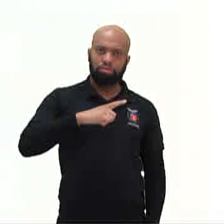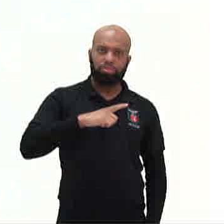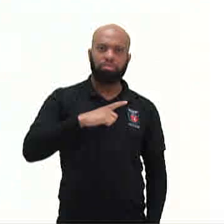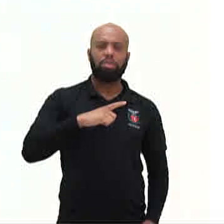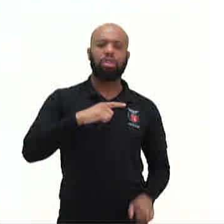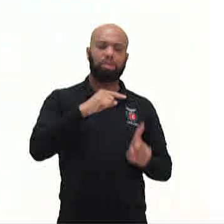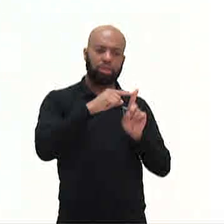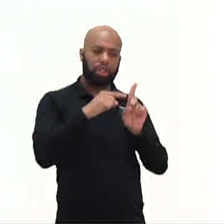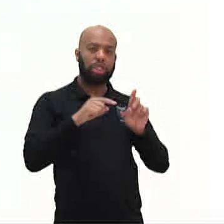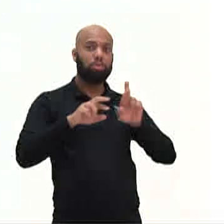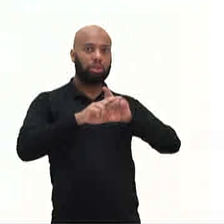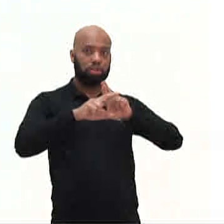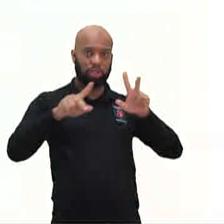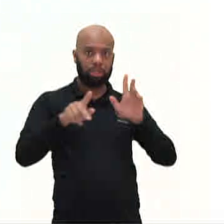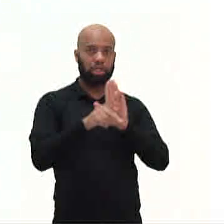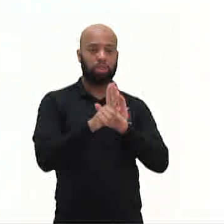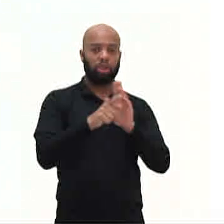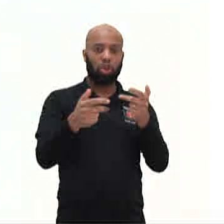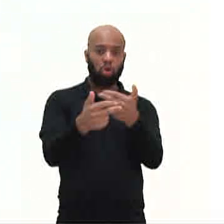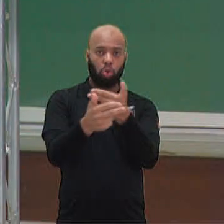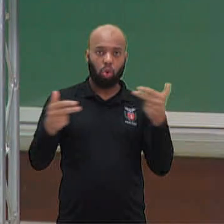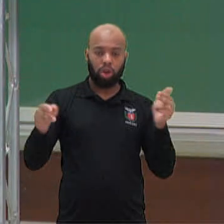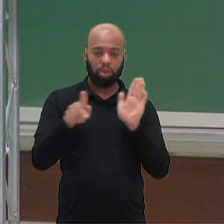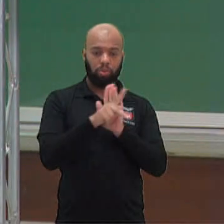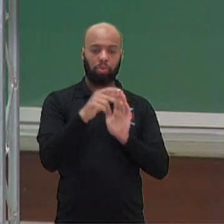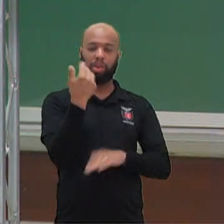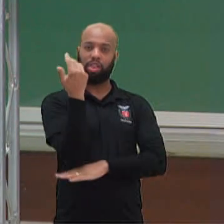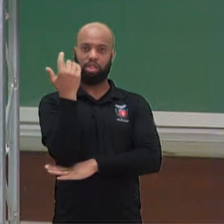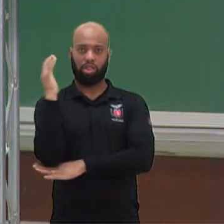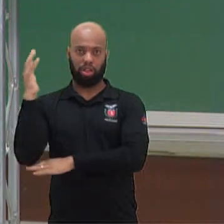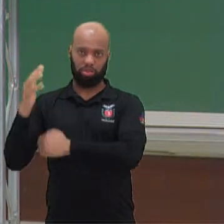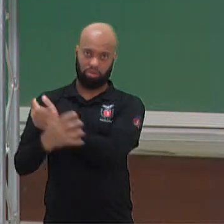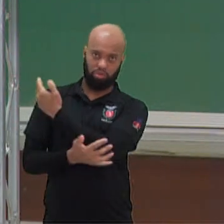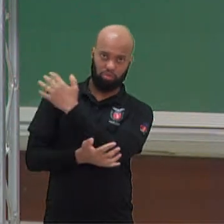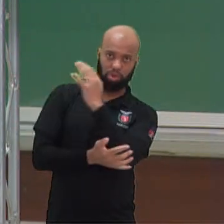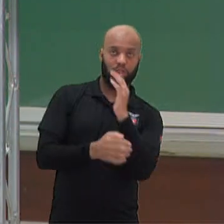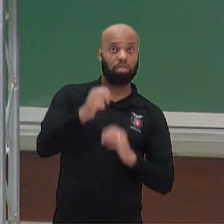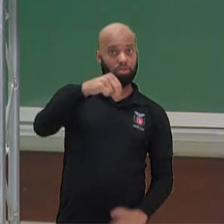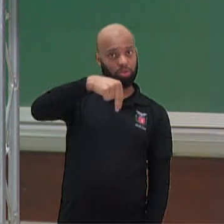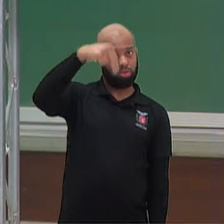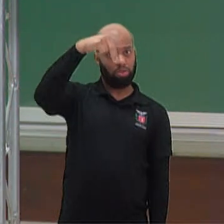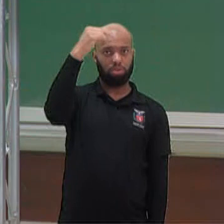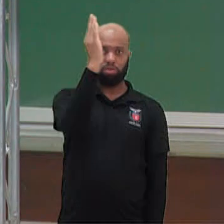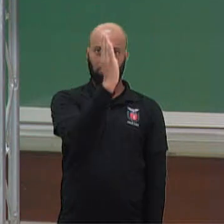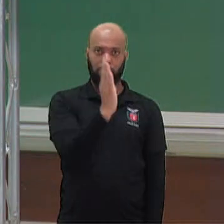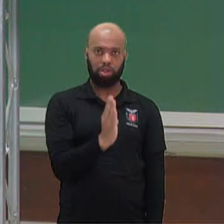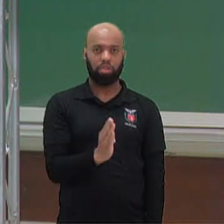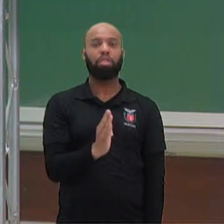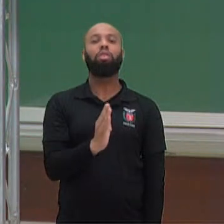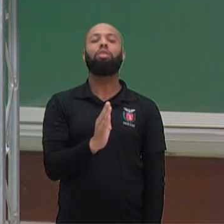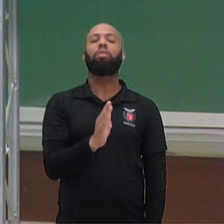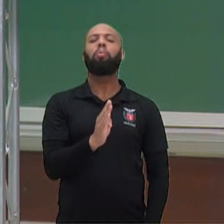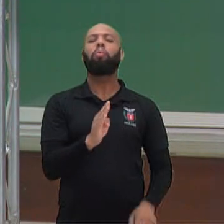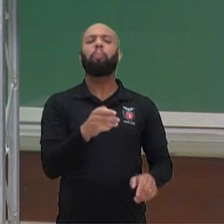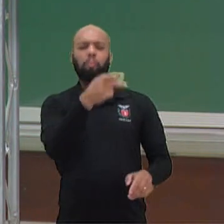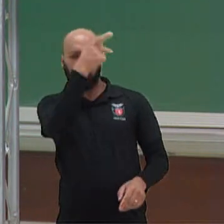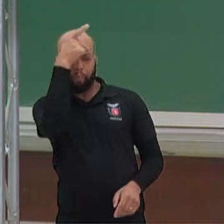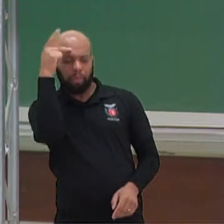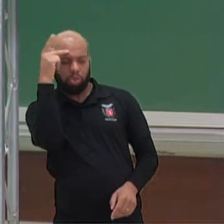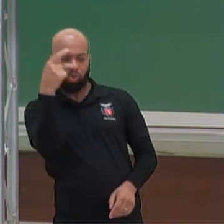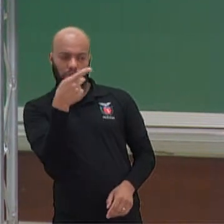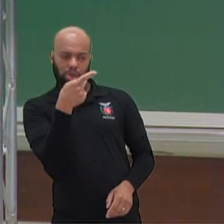variedade de recursos naturais ali na região norte do Brasil, que desperta interesse não só, né,